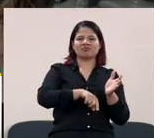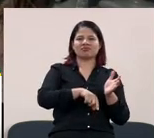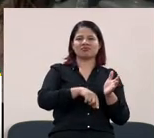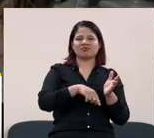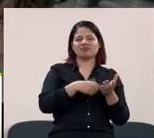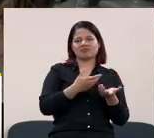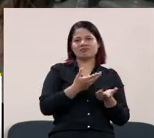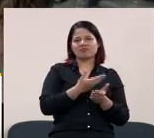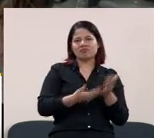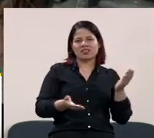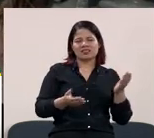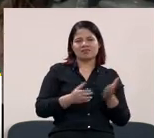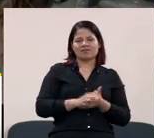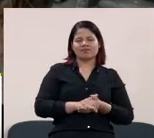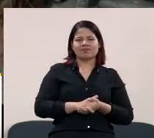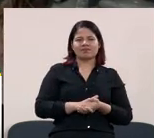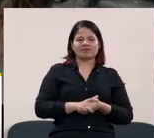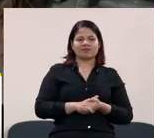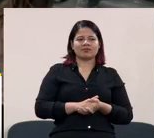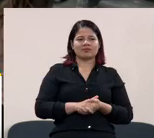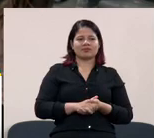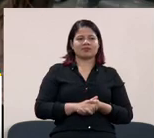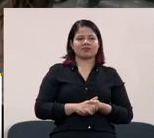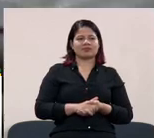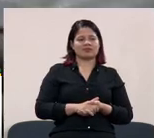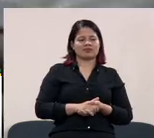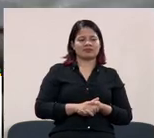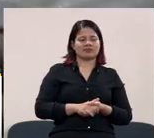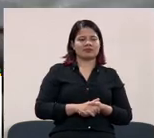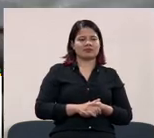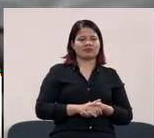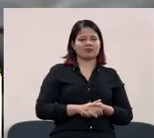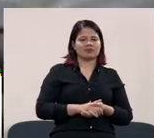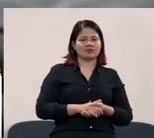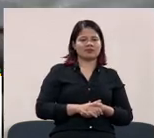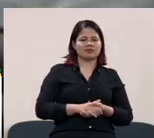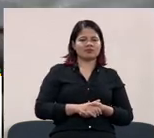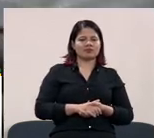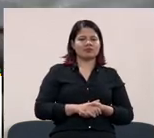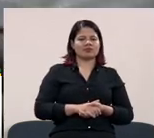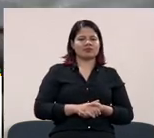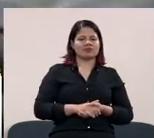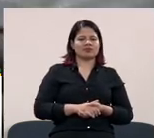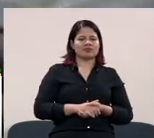compra com a inflação. Mas